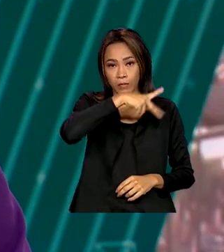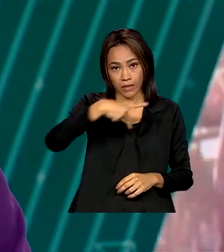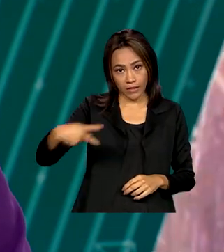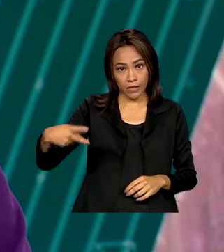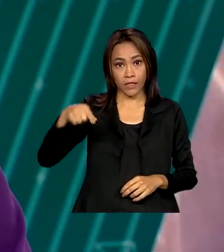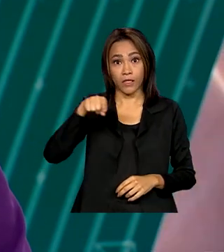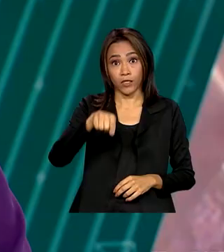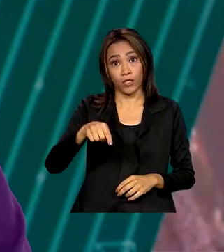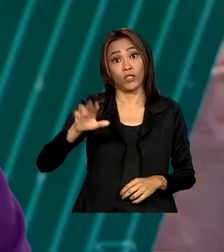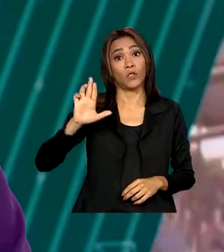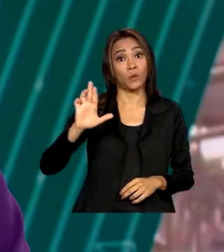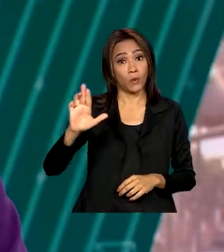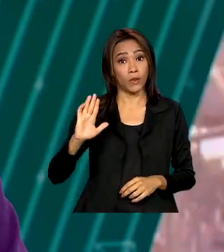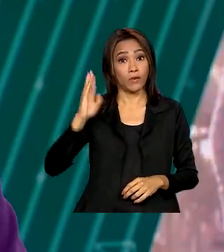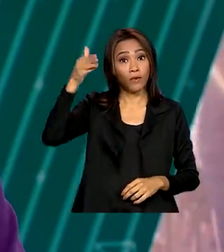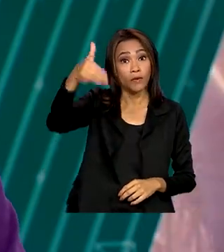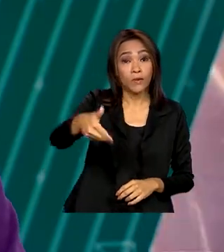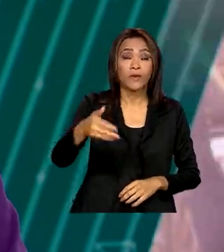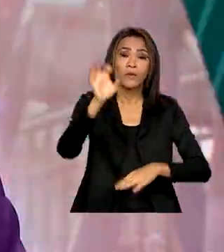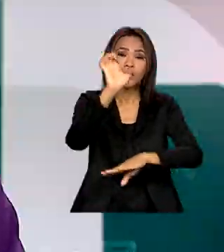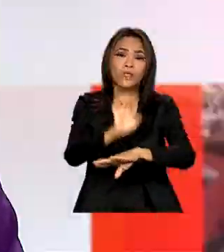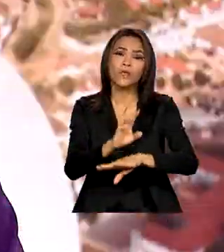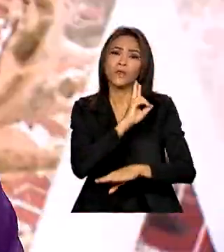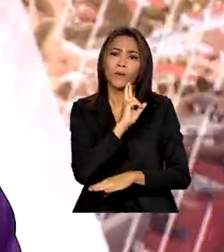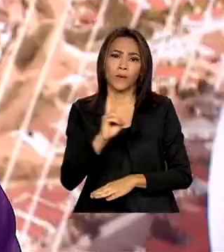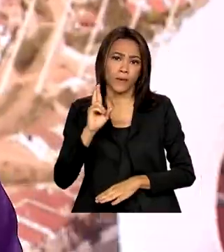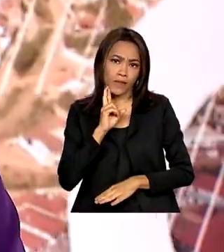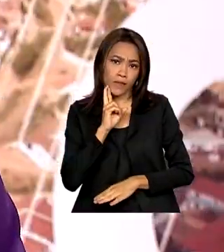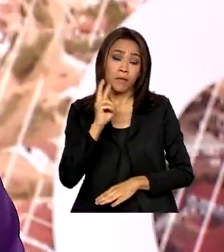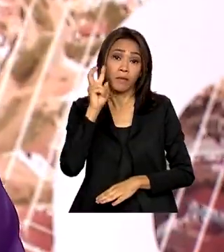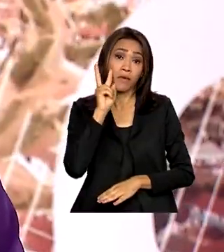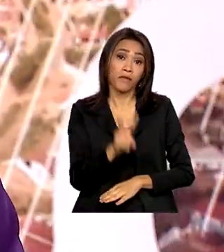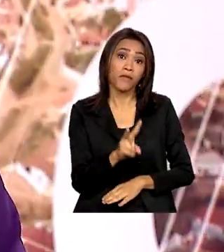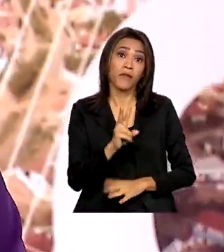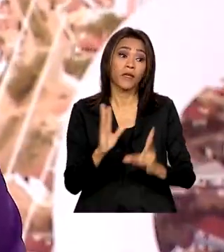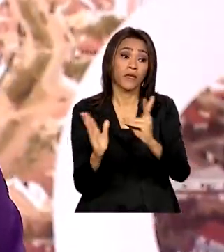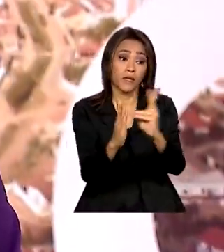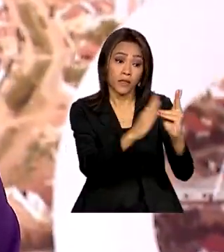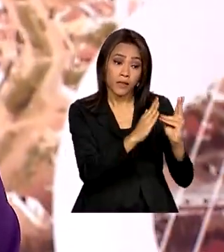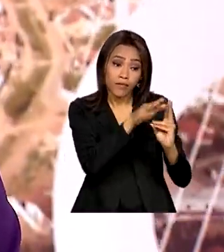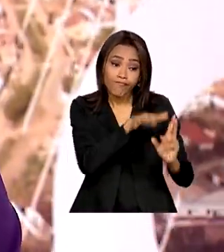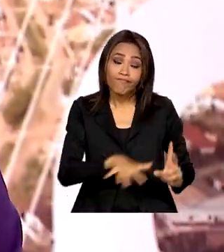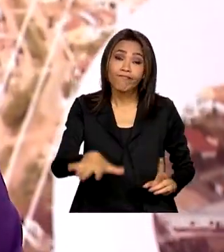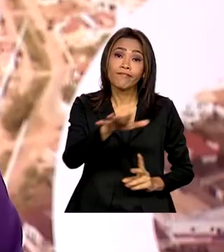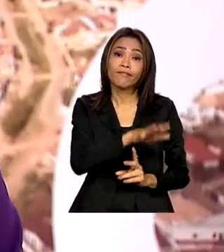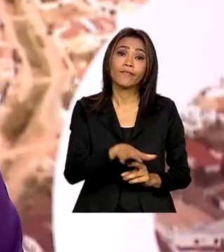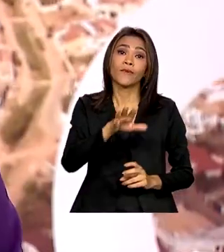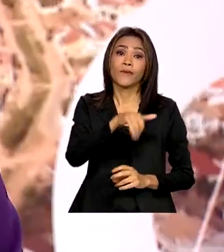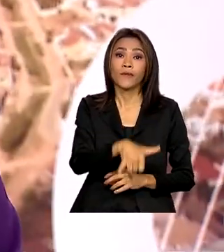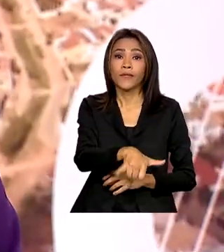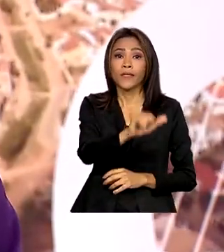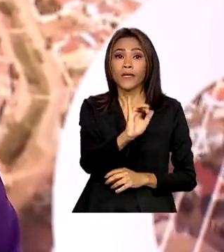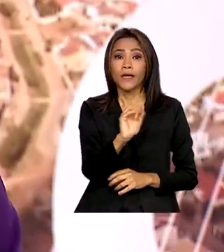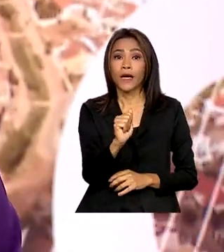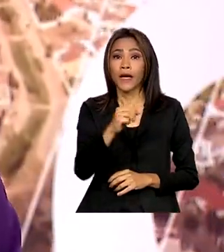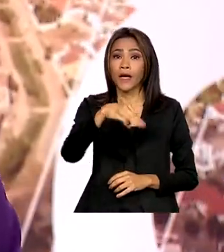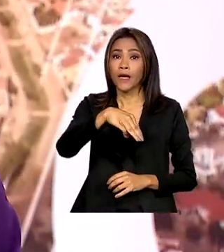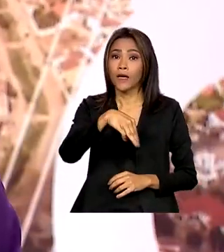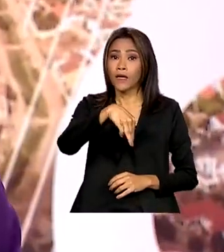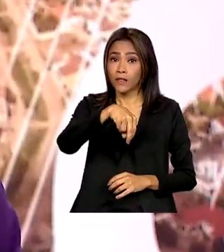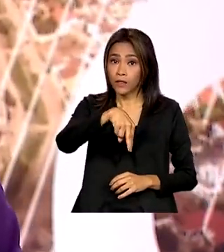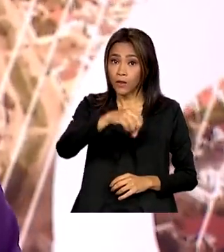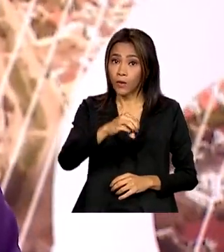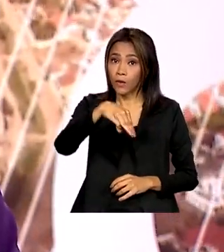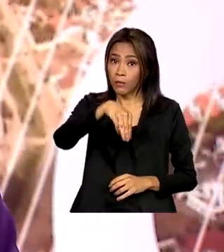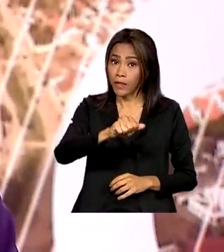território Yanomami, em Roraima, para ver de perto a situação dos indígenas. Com um cenário de desnutrição e abandono, o Ministério